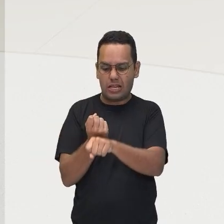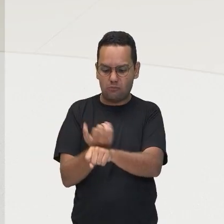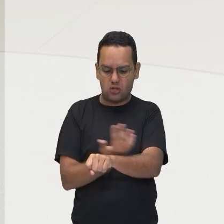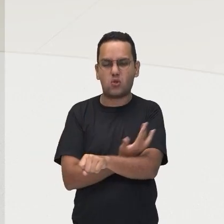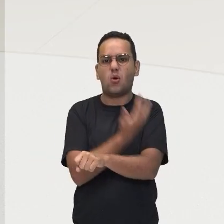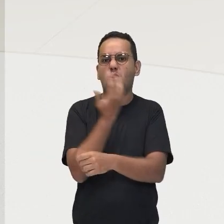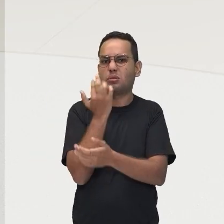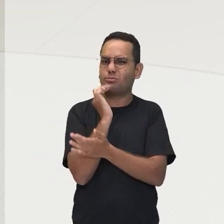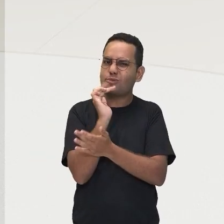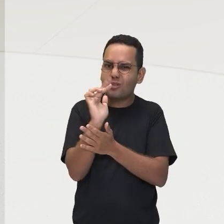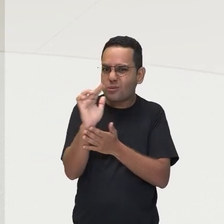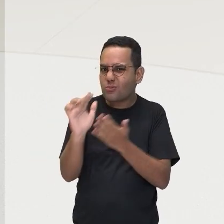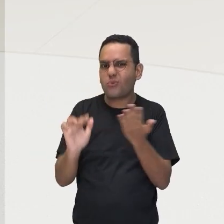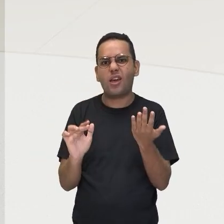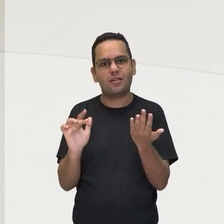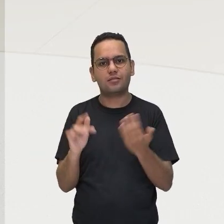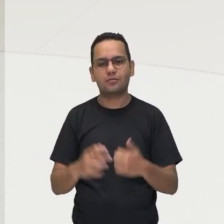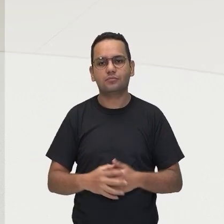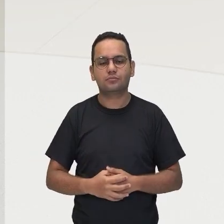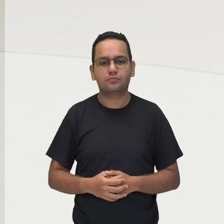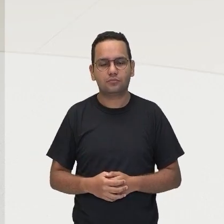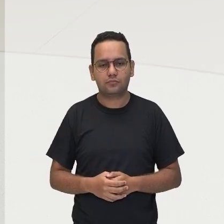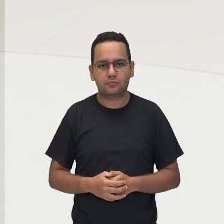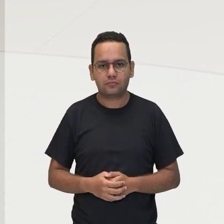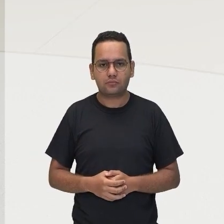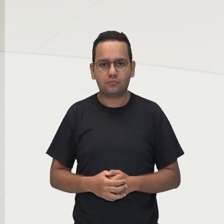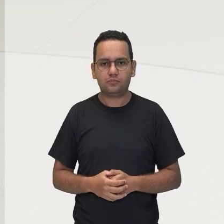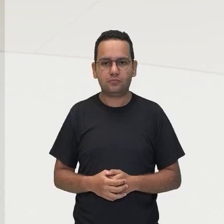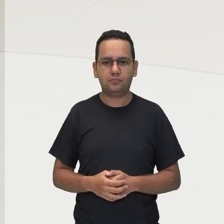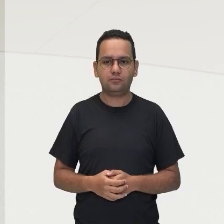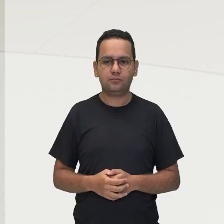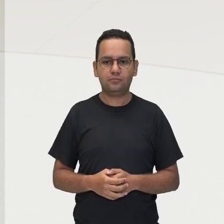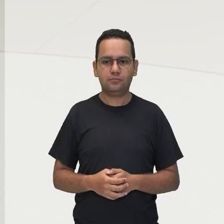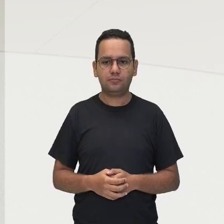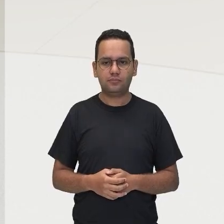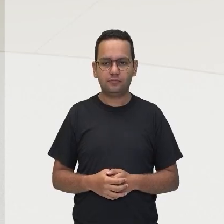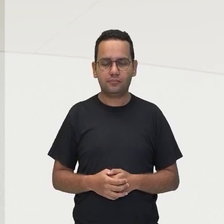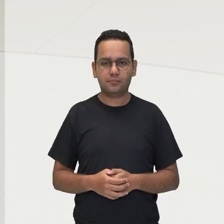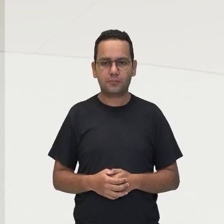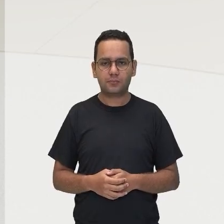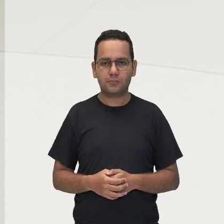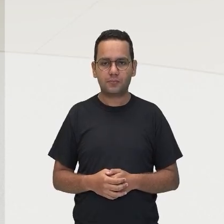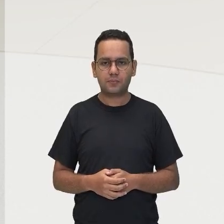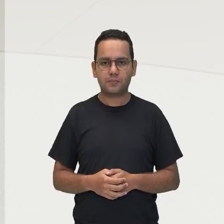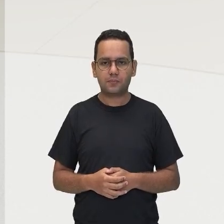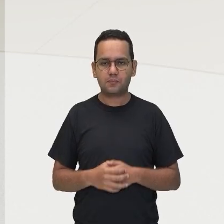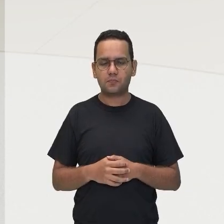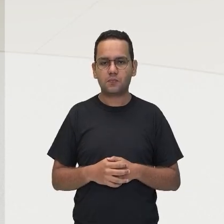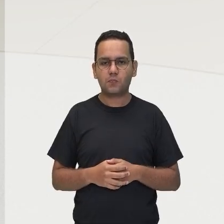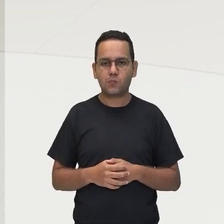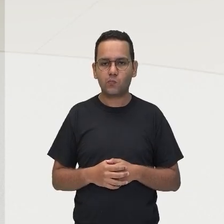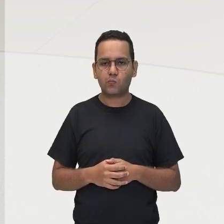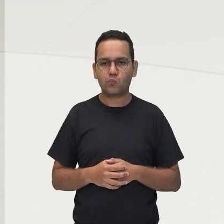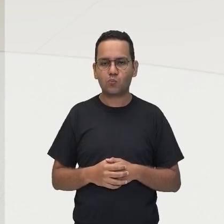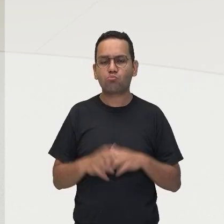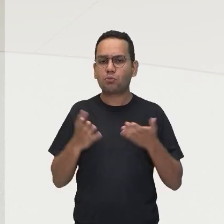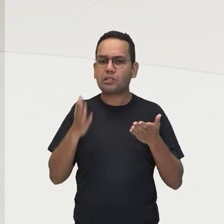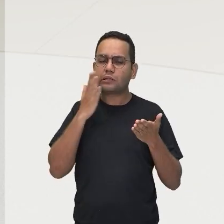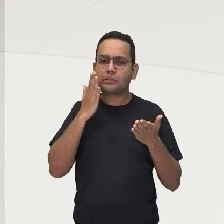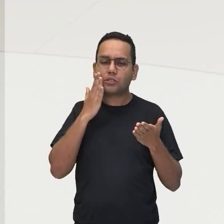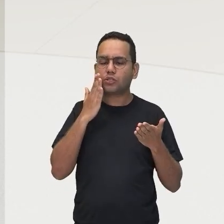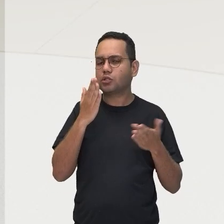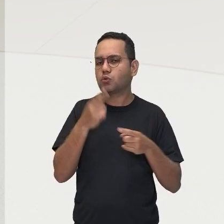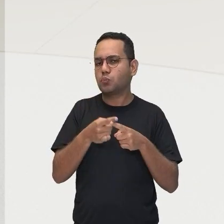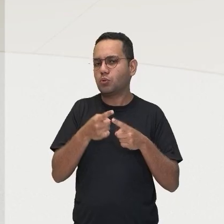essa sensação de desafios. E depois disso, né, depois a gente entendeu por que foram criadas,